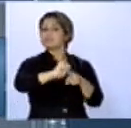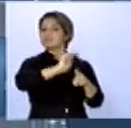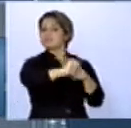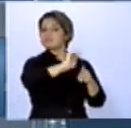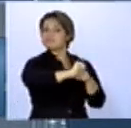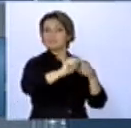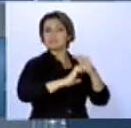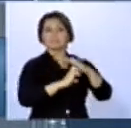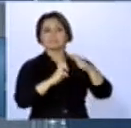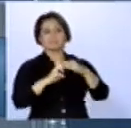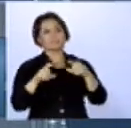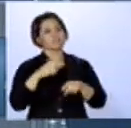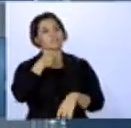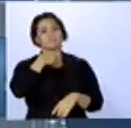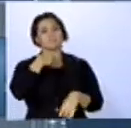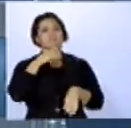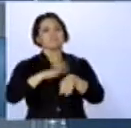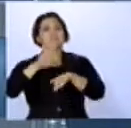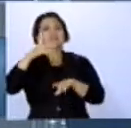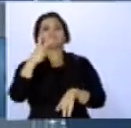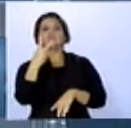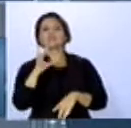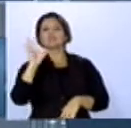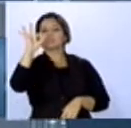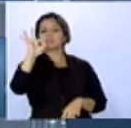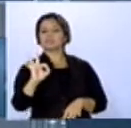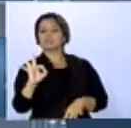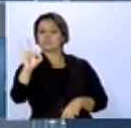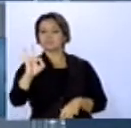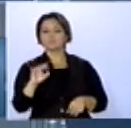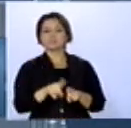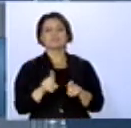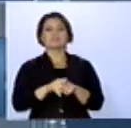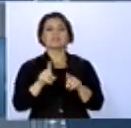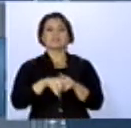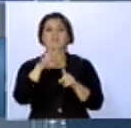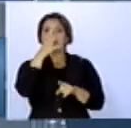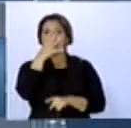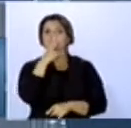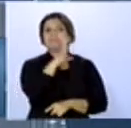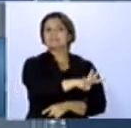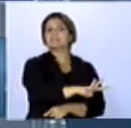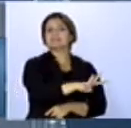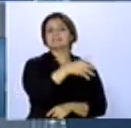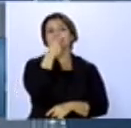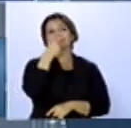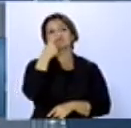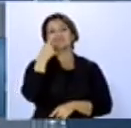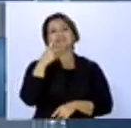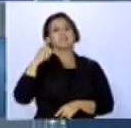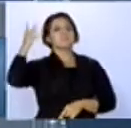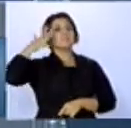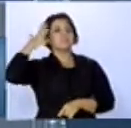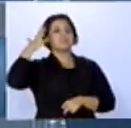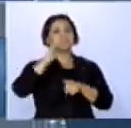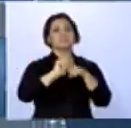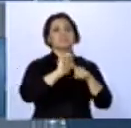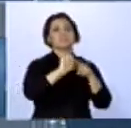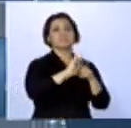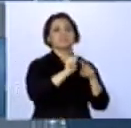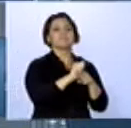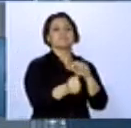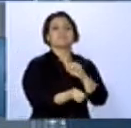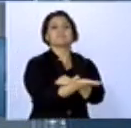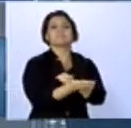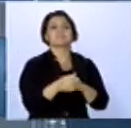não pode doar mais do que 2% ao ferido para que ela não seja exatamente achacada pelos pelos políticos é a única forma que